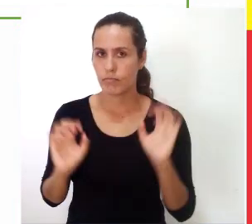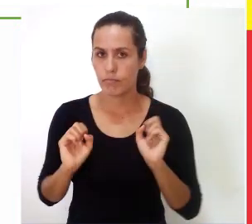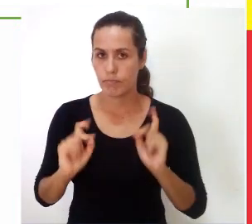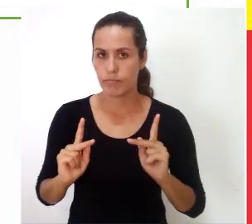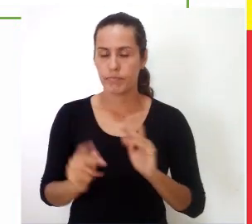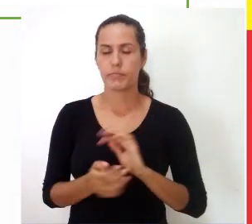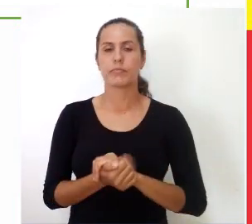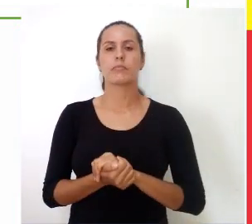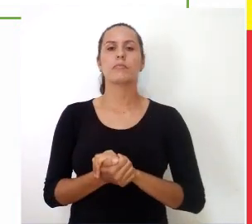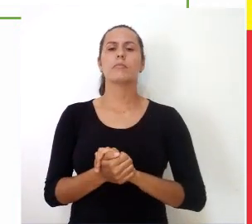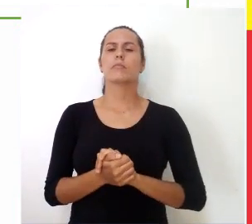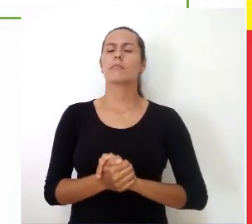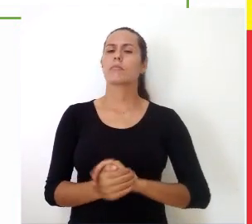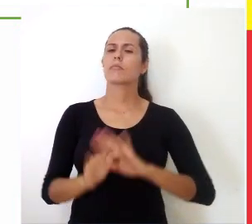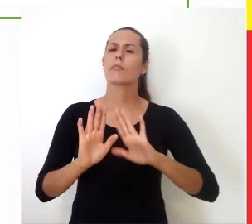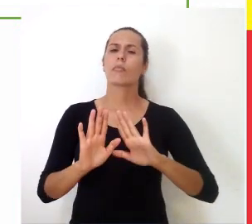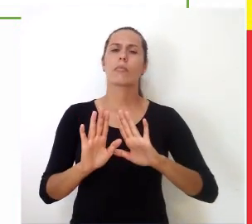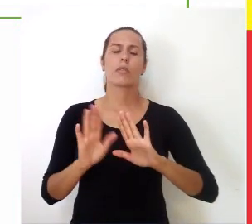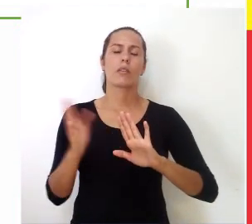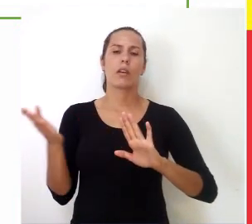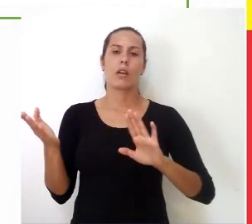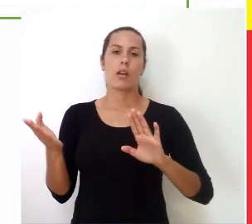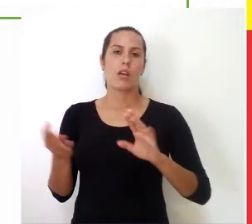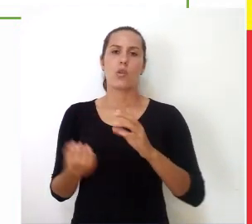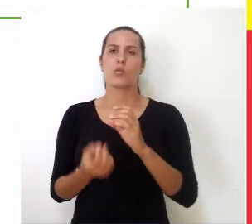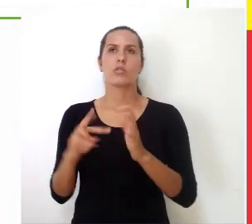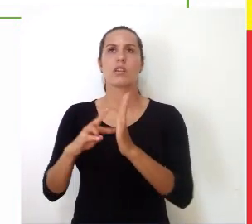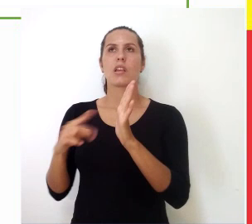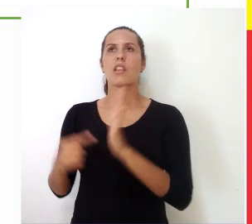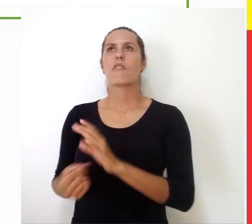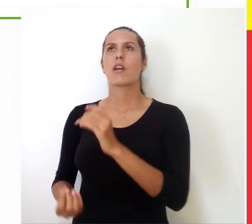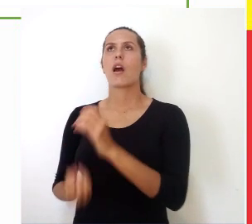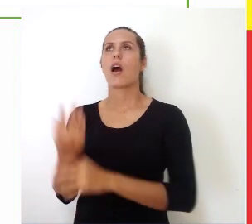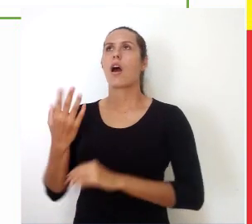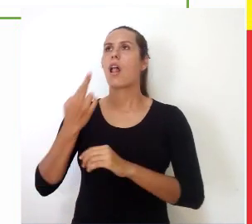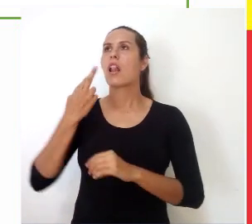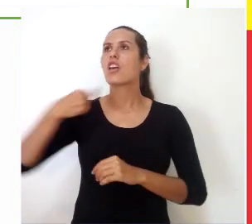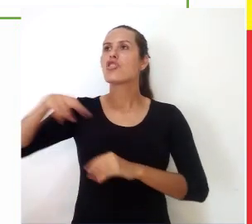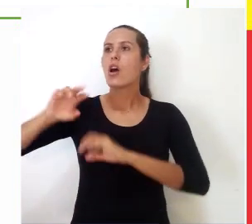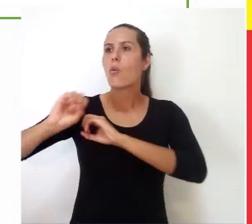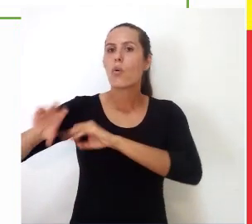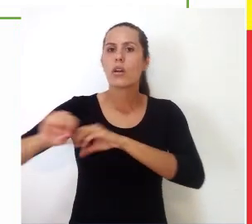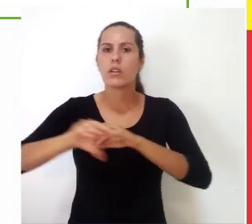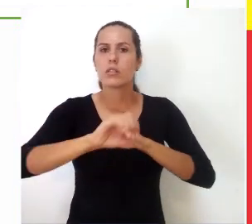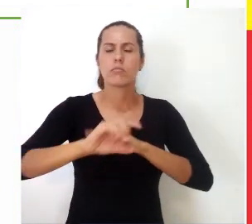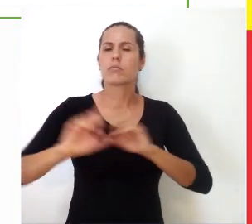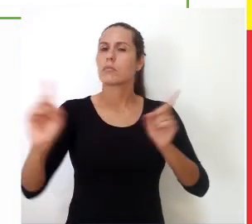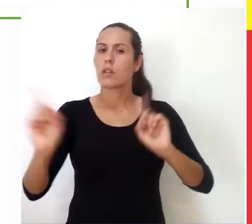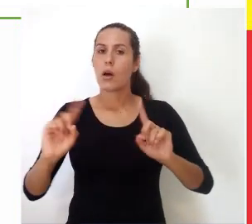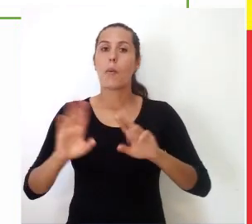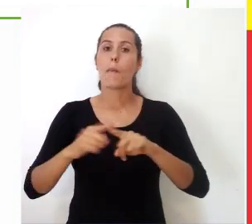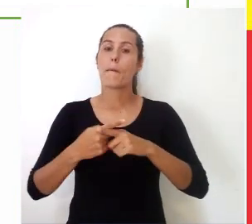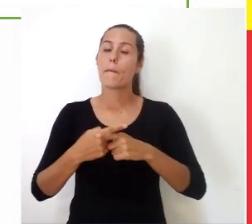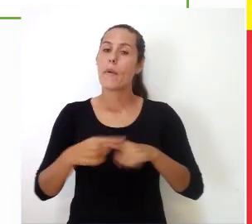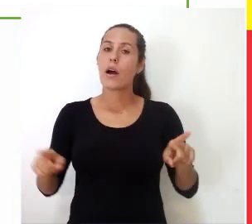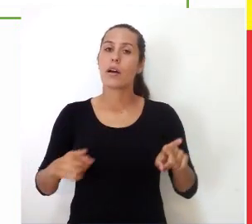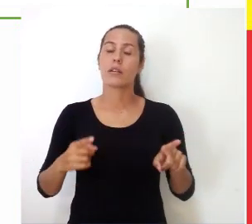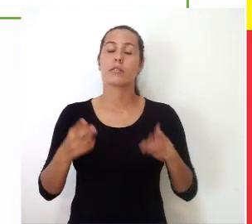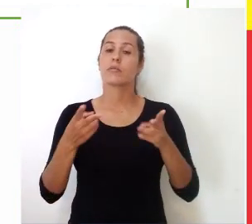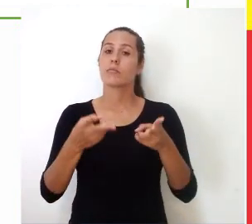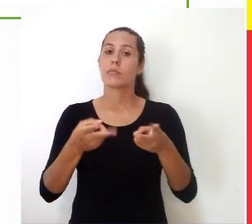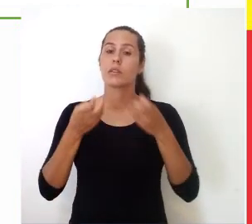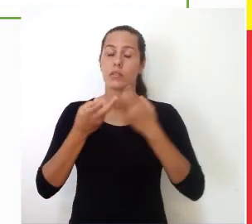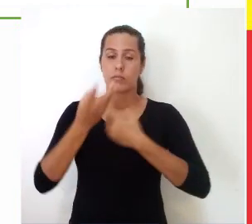se trata de desenvolver as doutrinas e seus dogmas, mas de perceber como dentro de cada texto